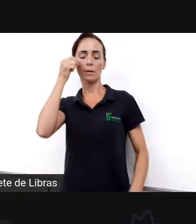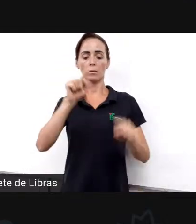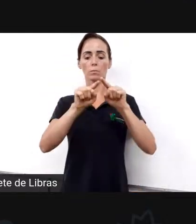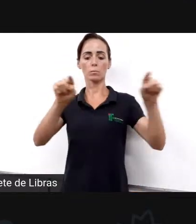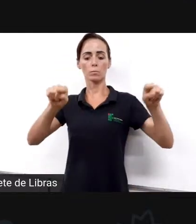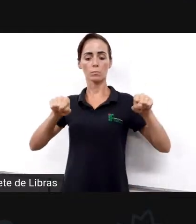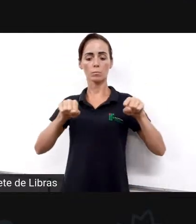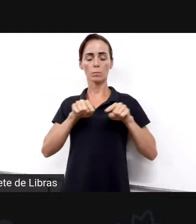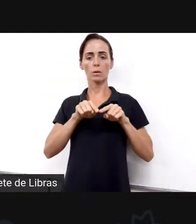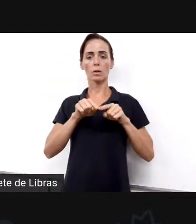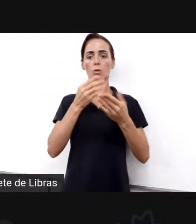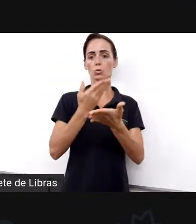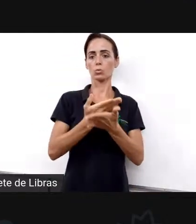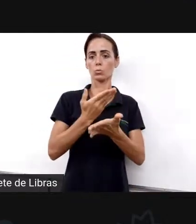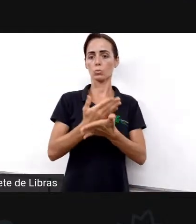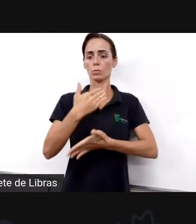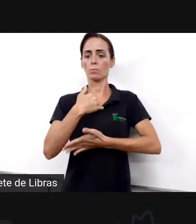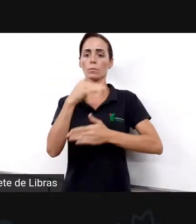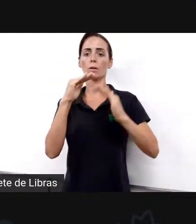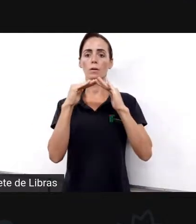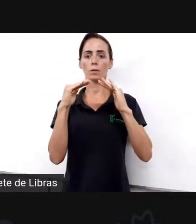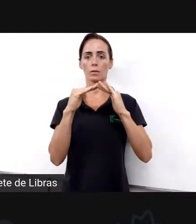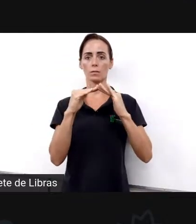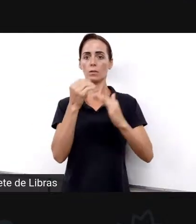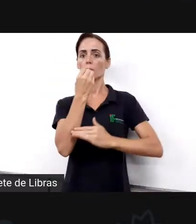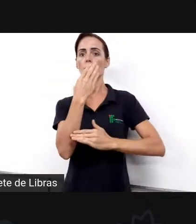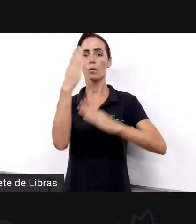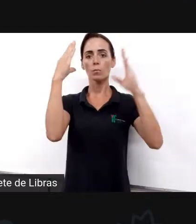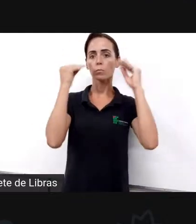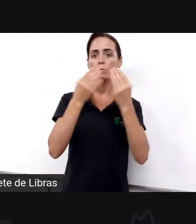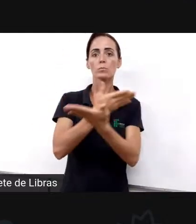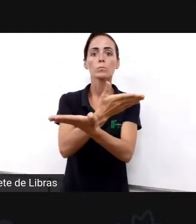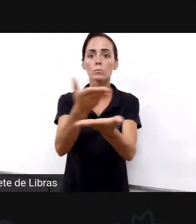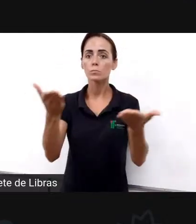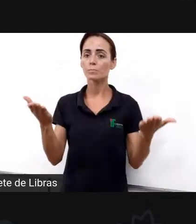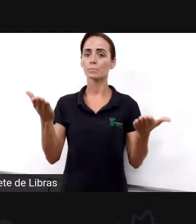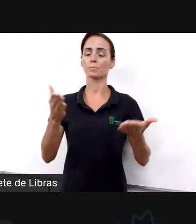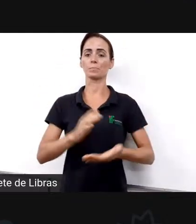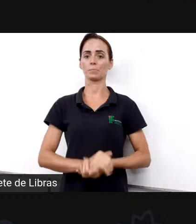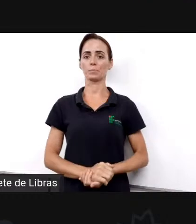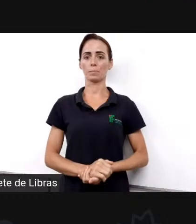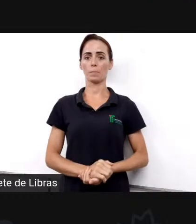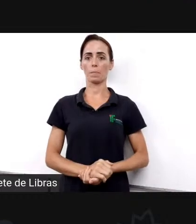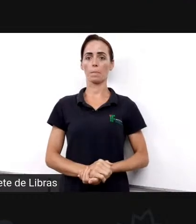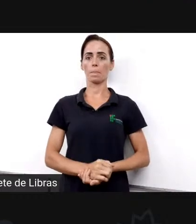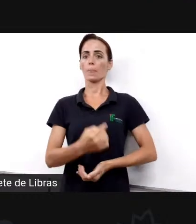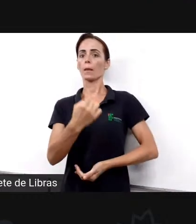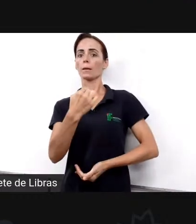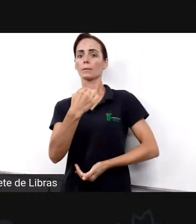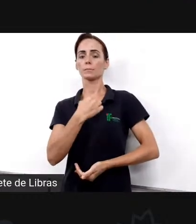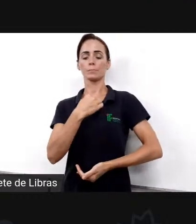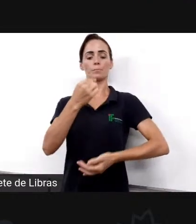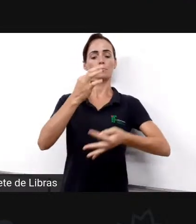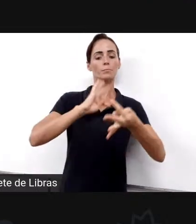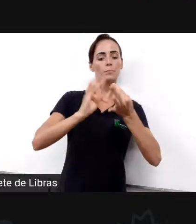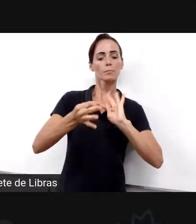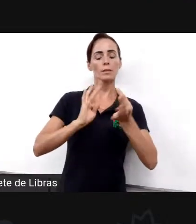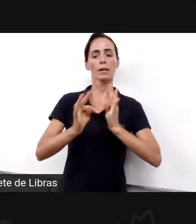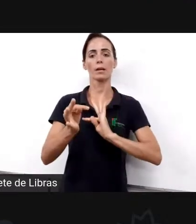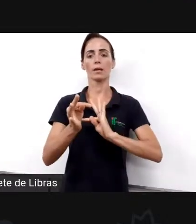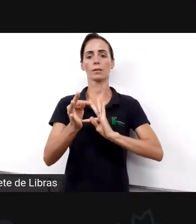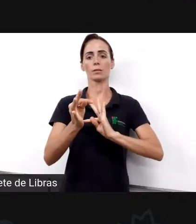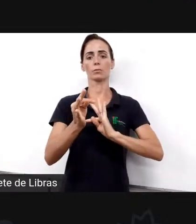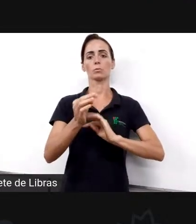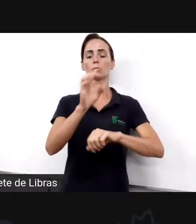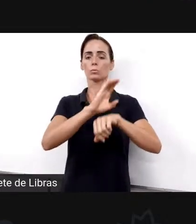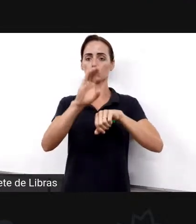casa. Uma boa noite a todos. Em nome do curso técnico em administração subsequente